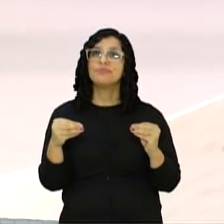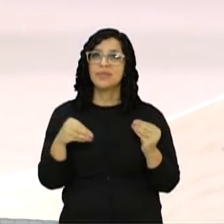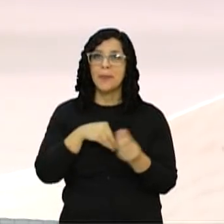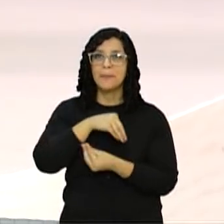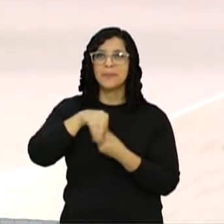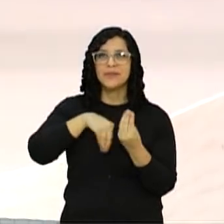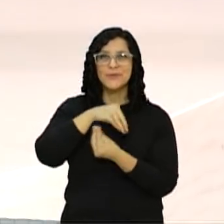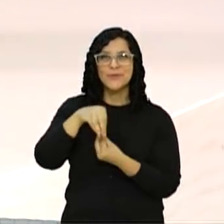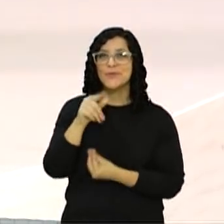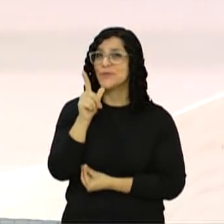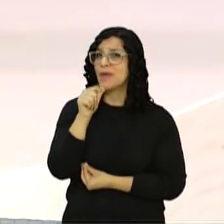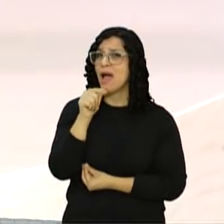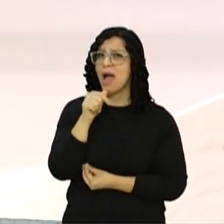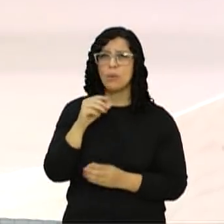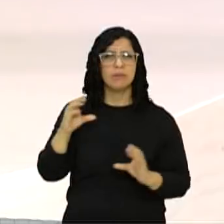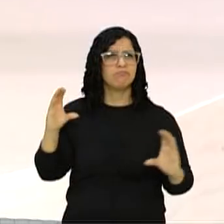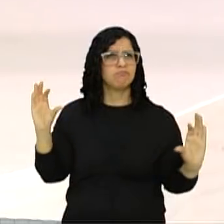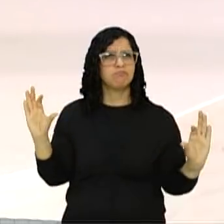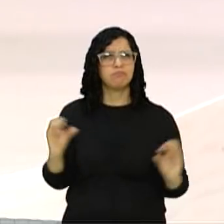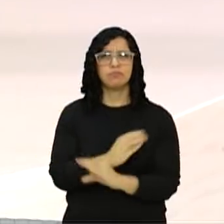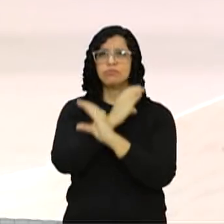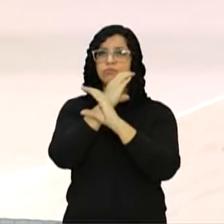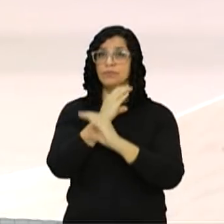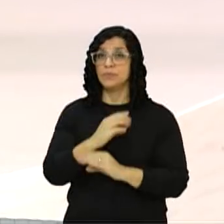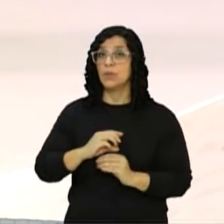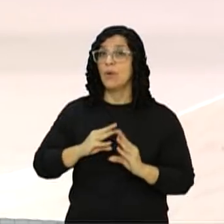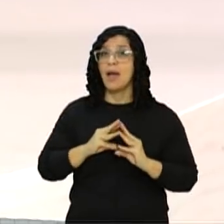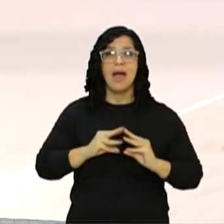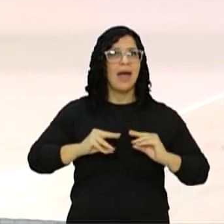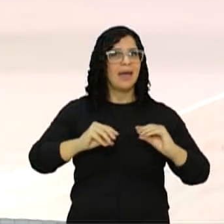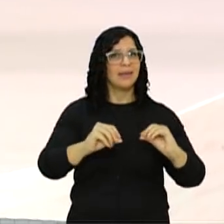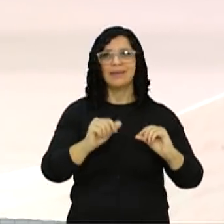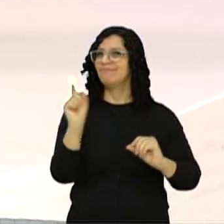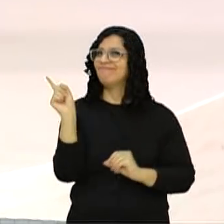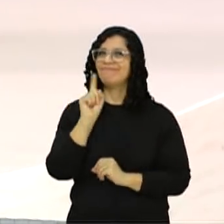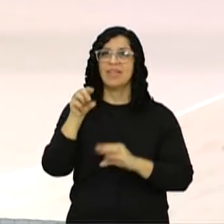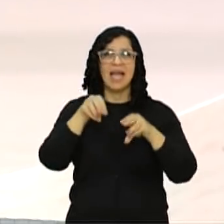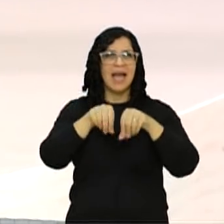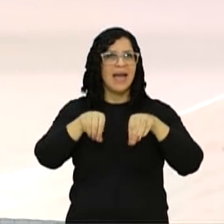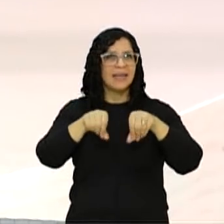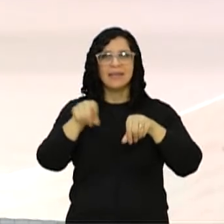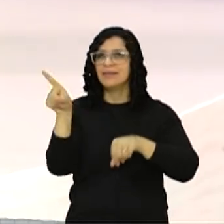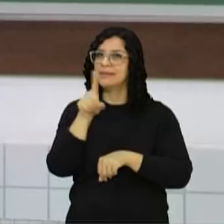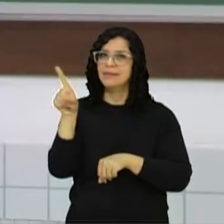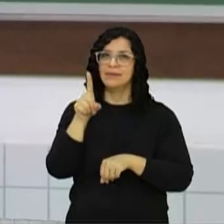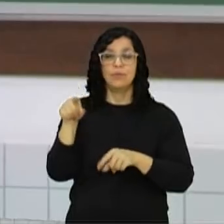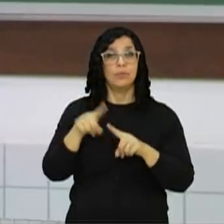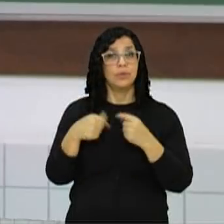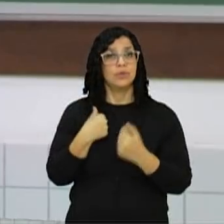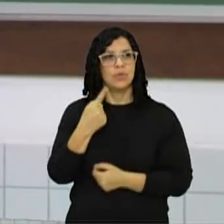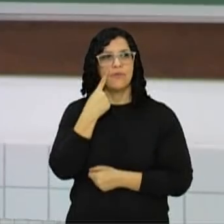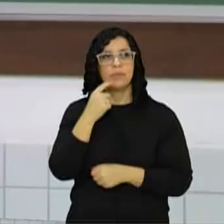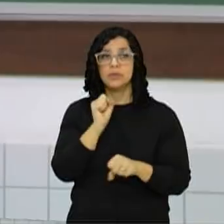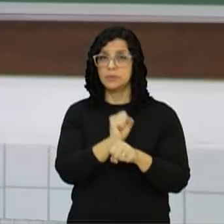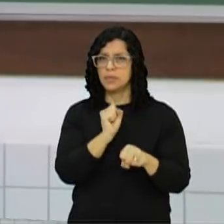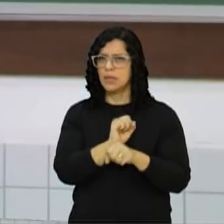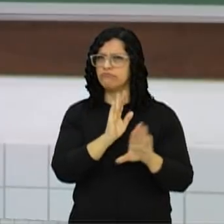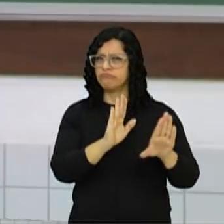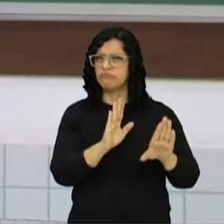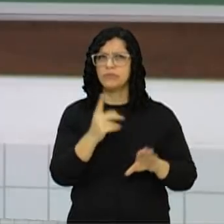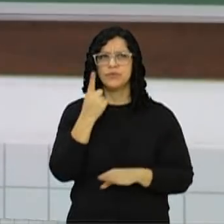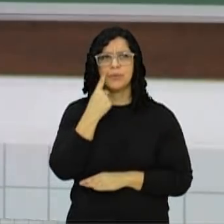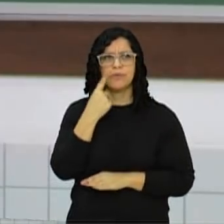totalmente dissolvidos pela água. A areia não vai ser totalmente dissolvida. Então, vamos deixar aqui